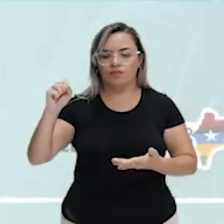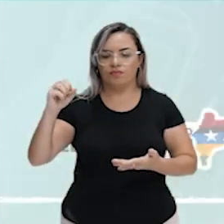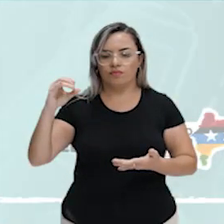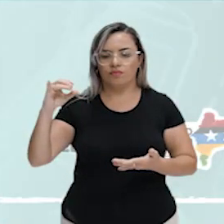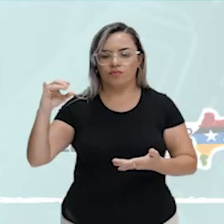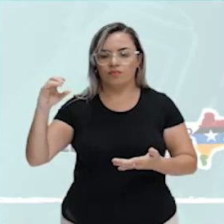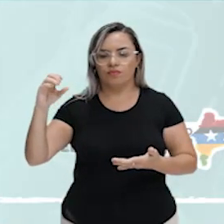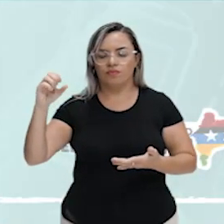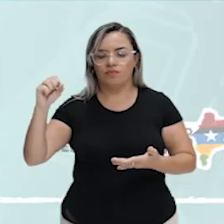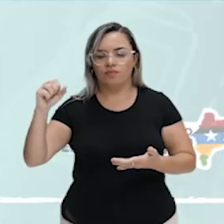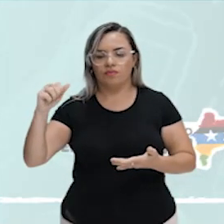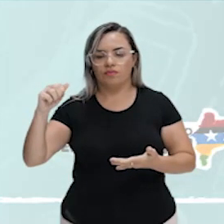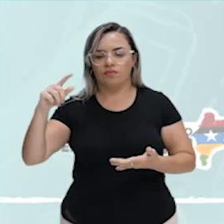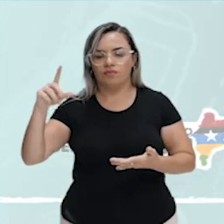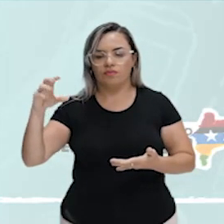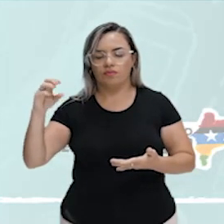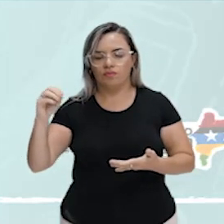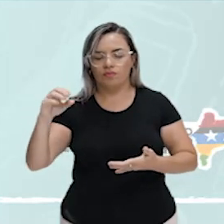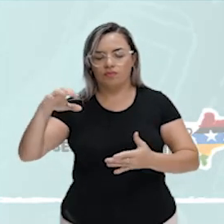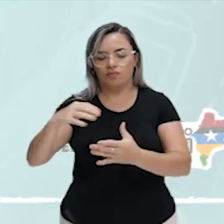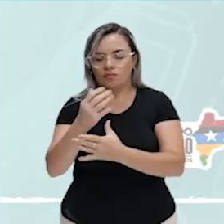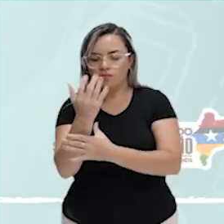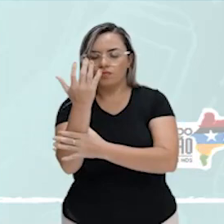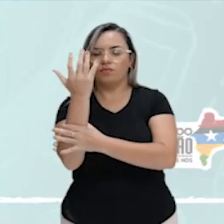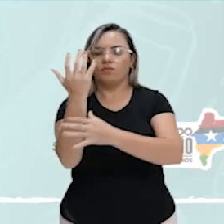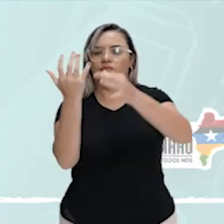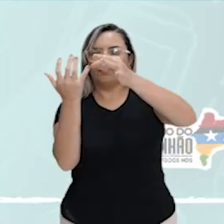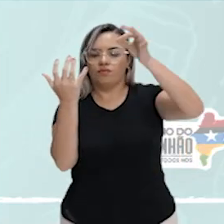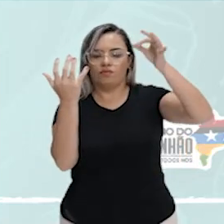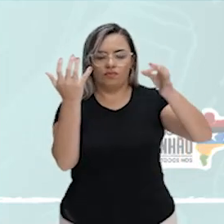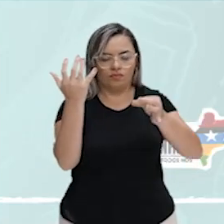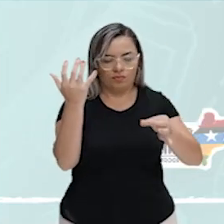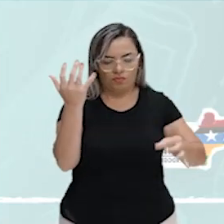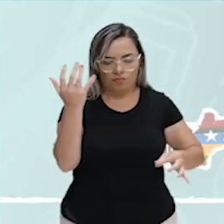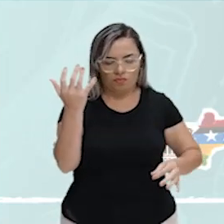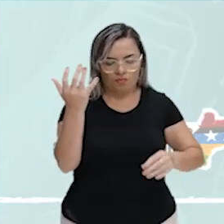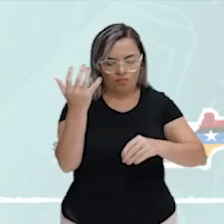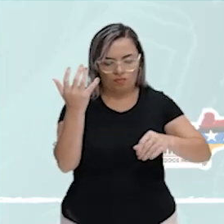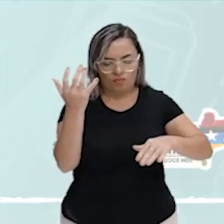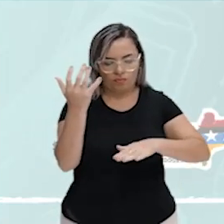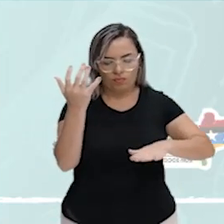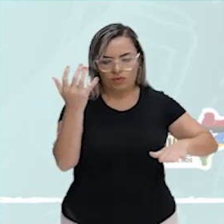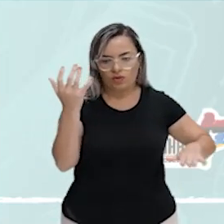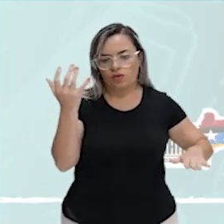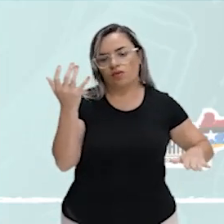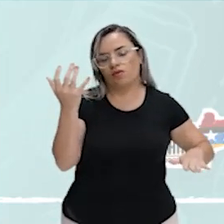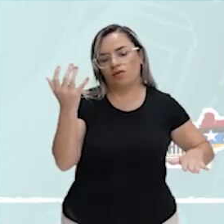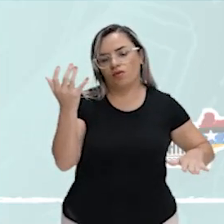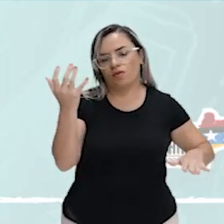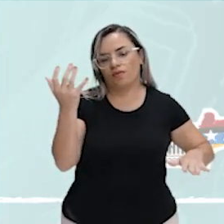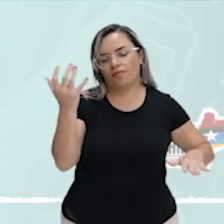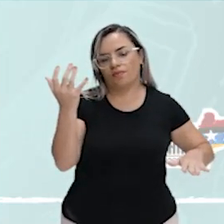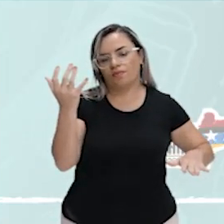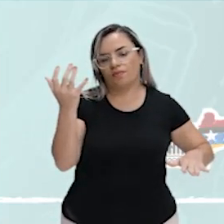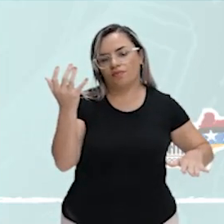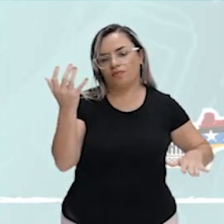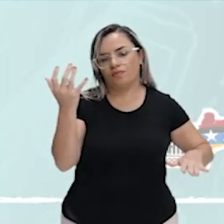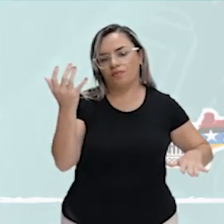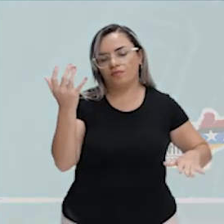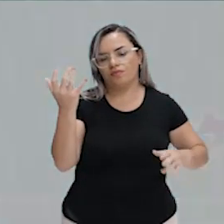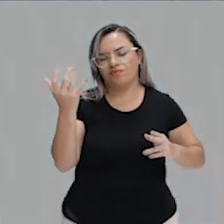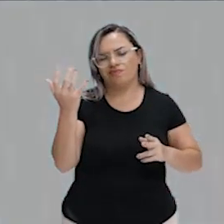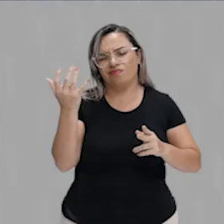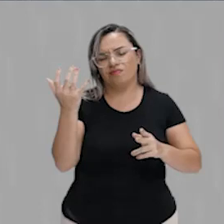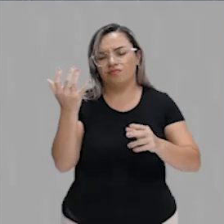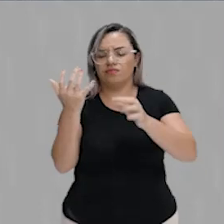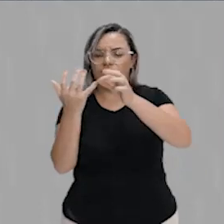pessoal. Uma folha dessa, quando ela fica velha, né, o que vai acontecer? Vai ocorrer a zona de abscisão e a